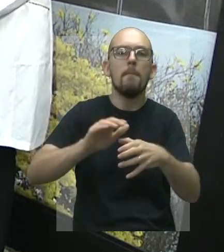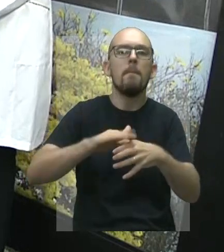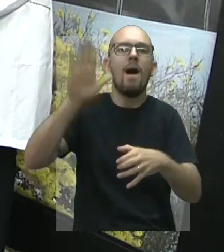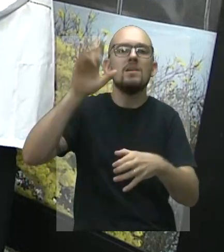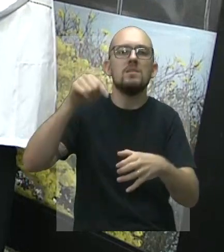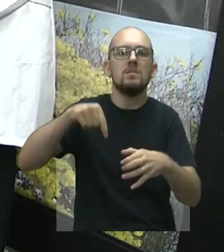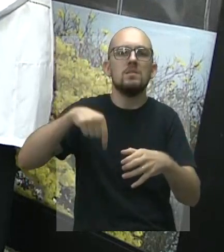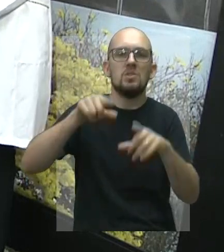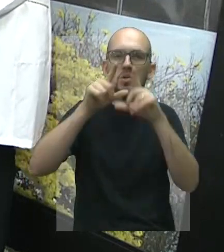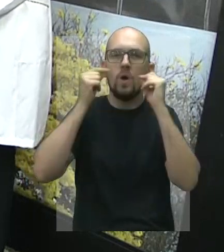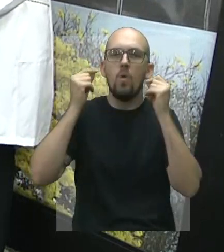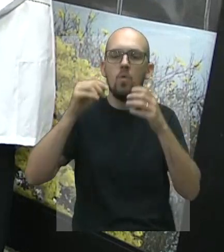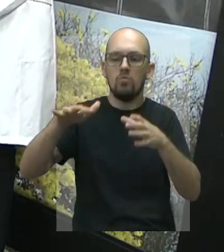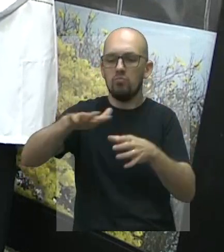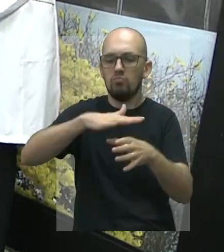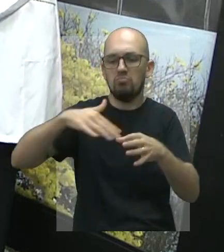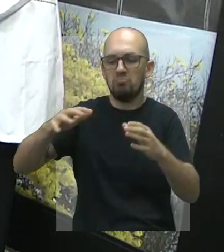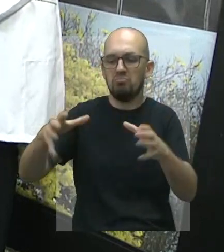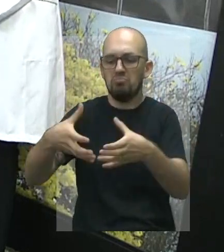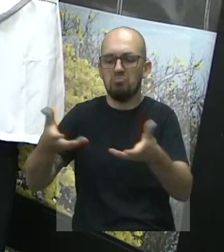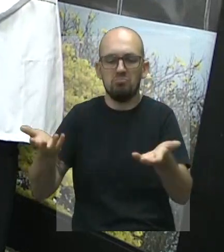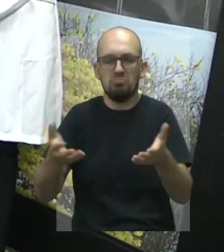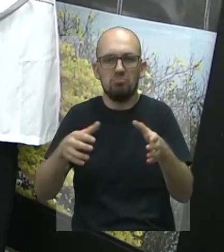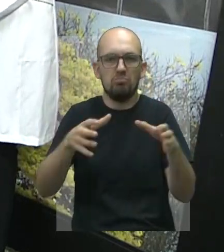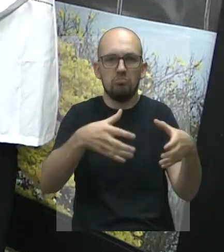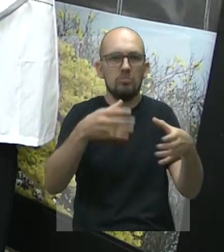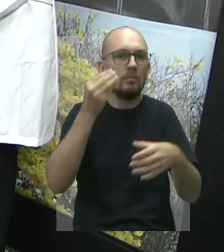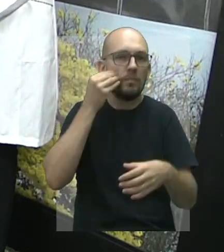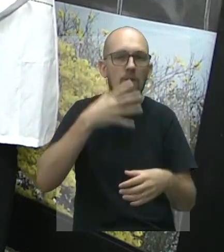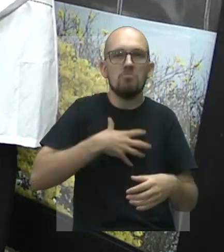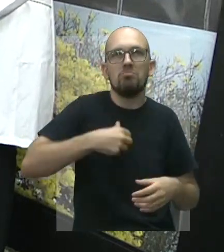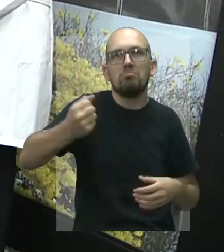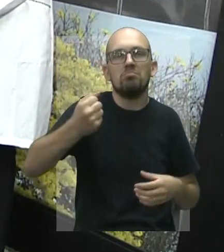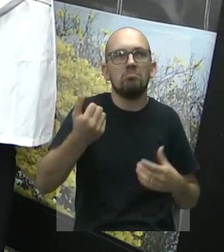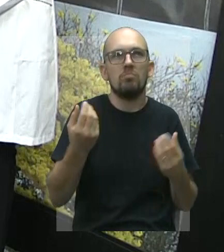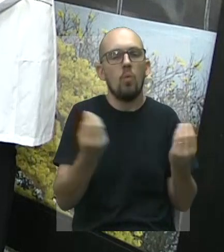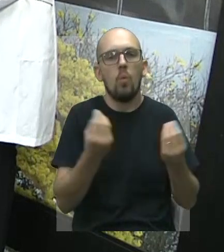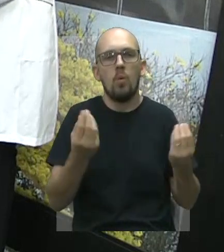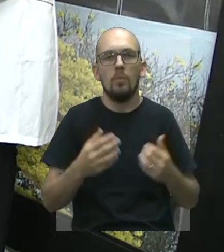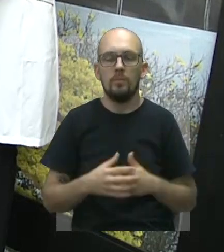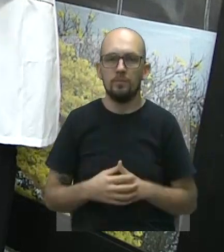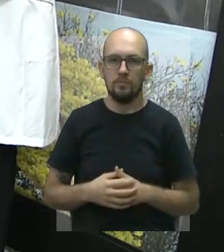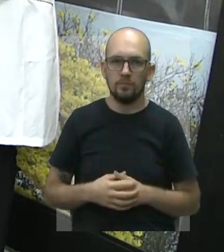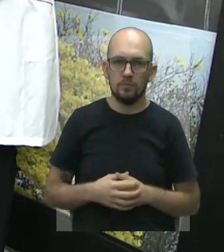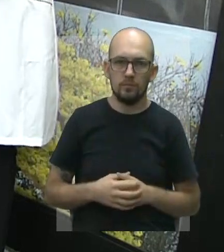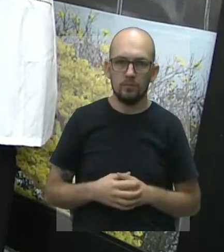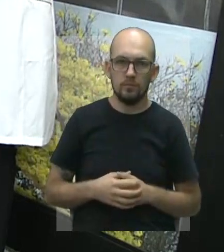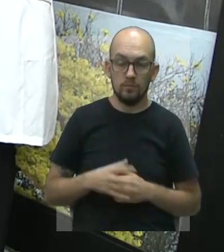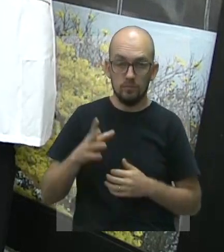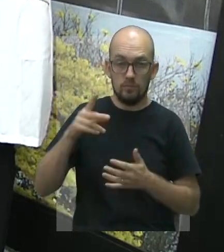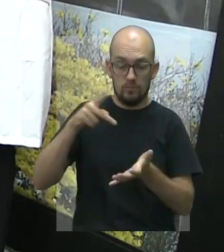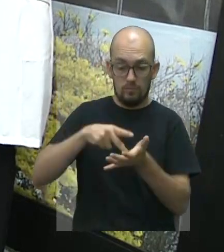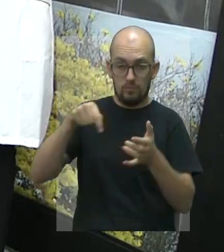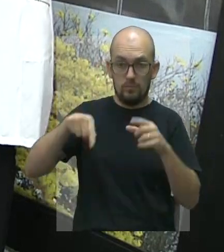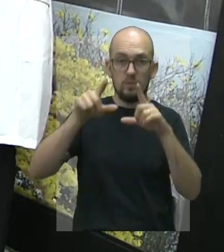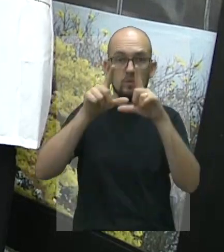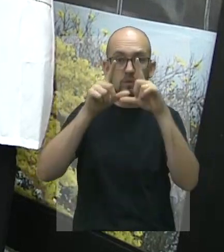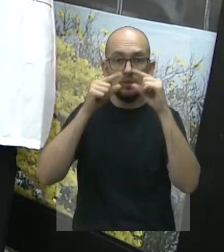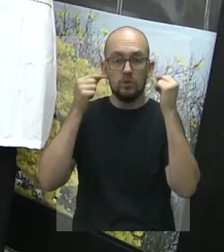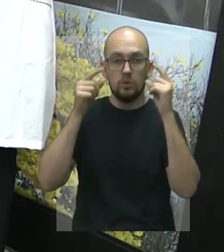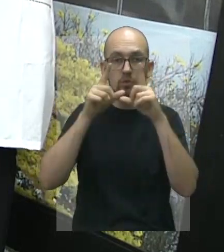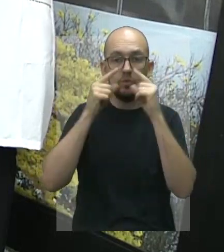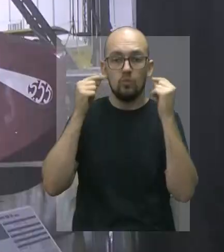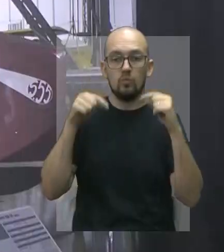na nossa cidade a tentar tirar a própria vida? A realidade da nossa cidade é uma realidade